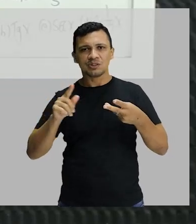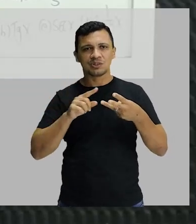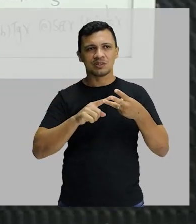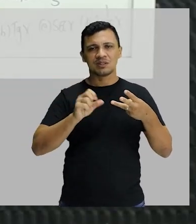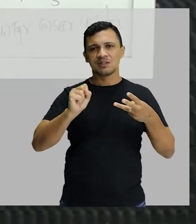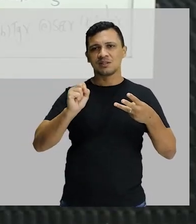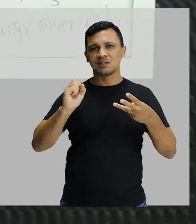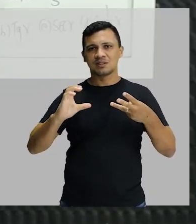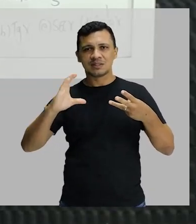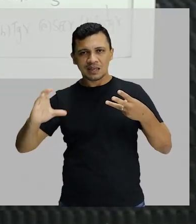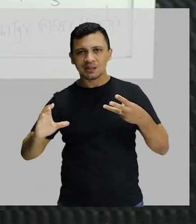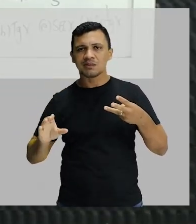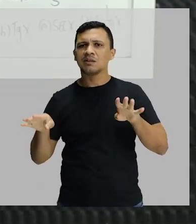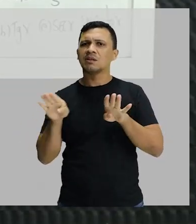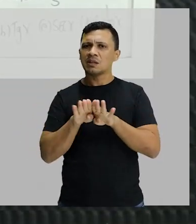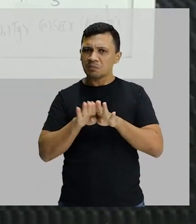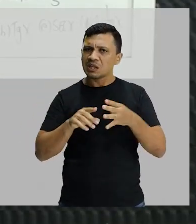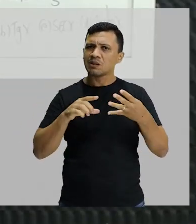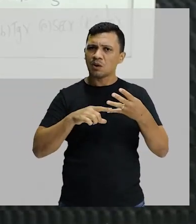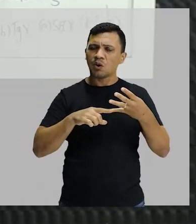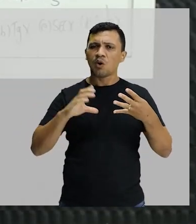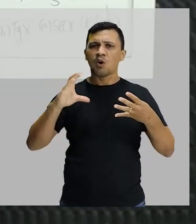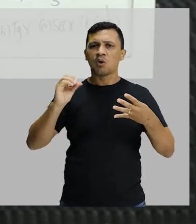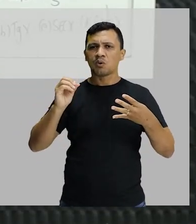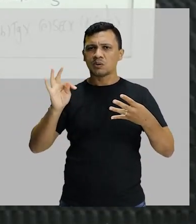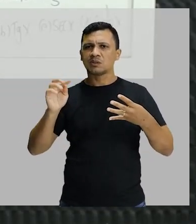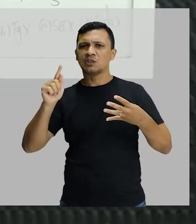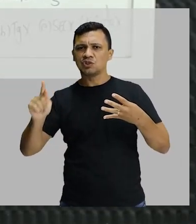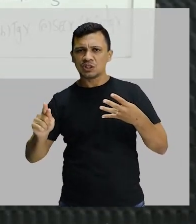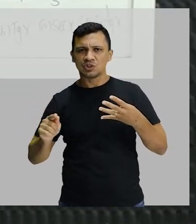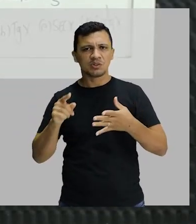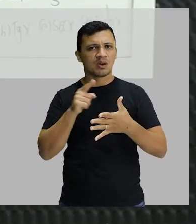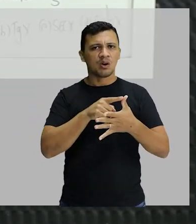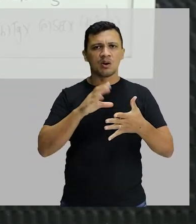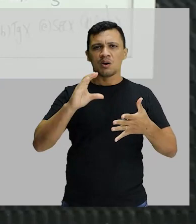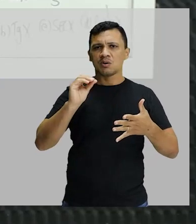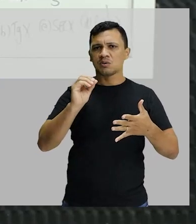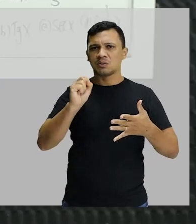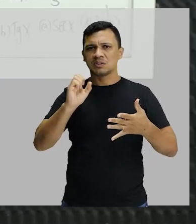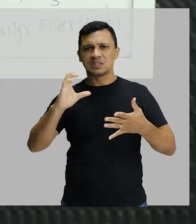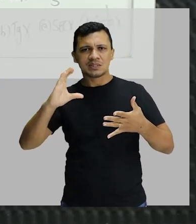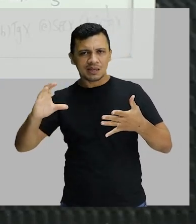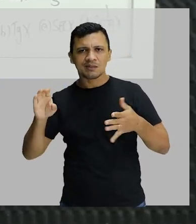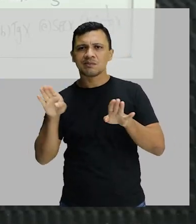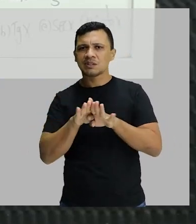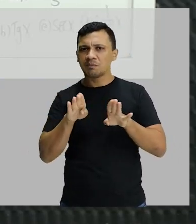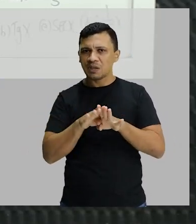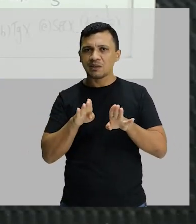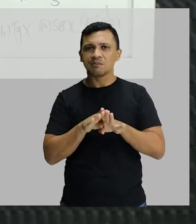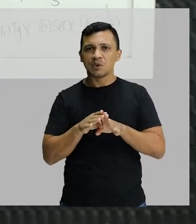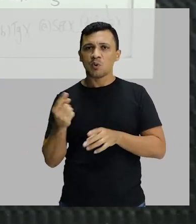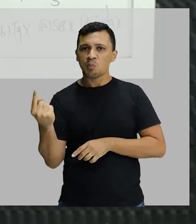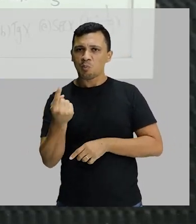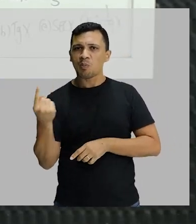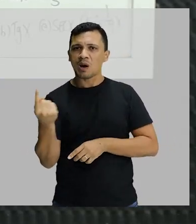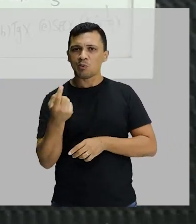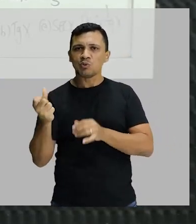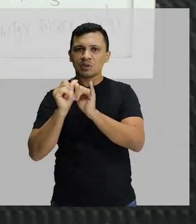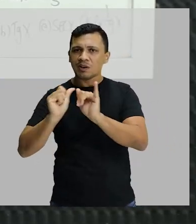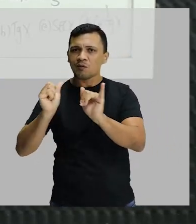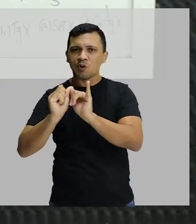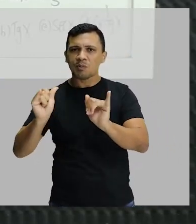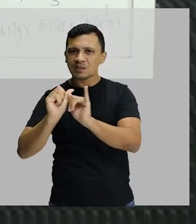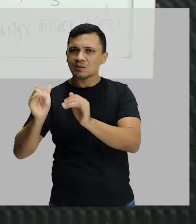ter encontrado a cotangente, poderia ter encontrado a cossecante, certo? Através só dessa informação.